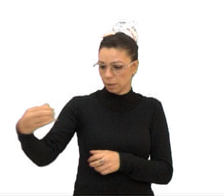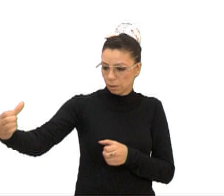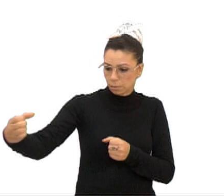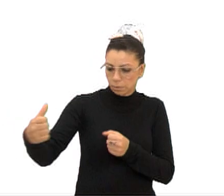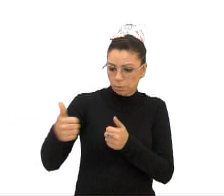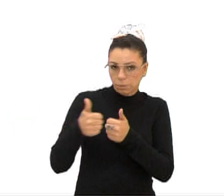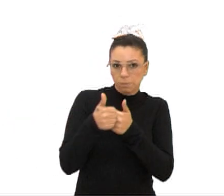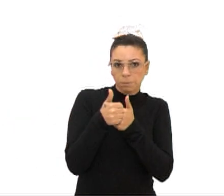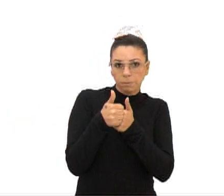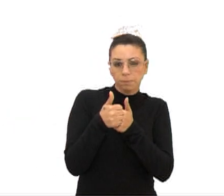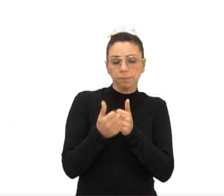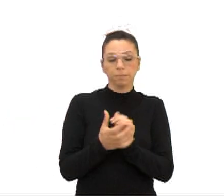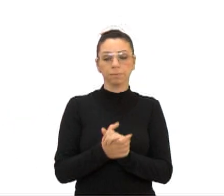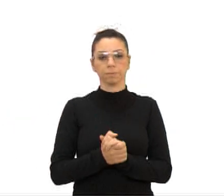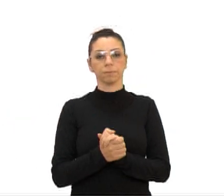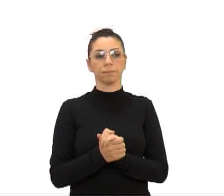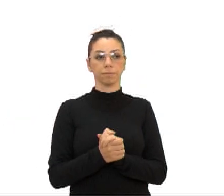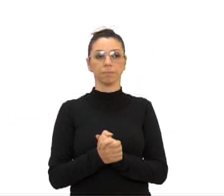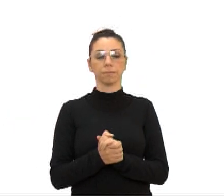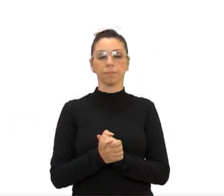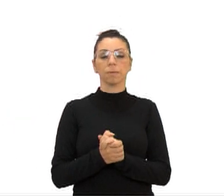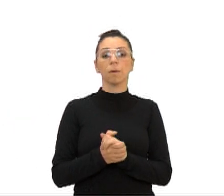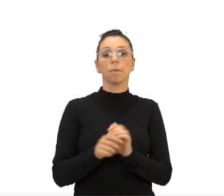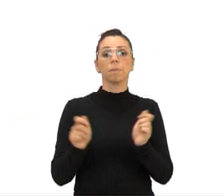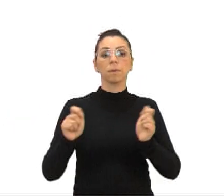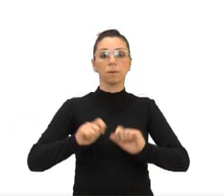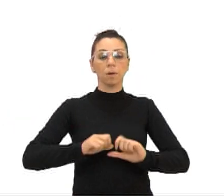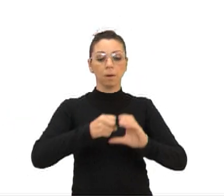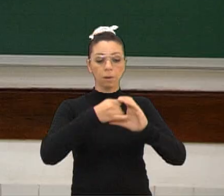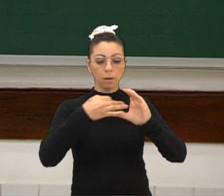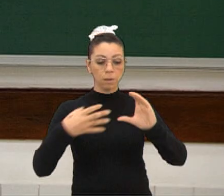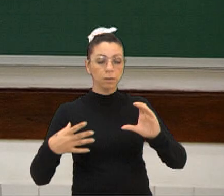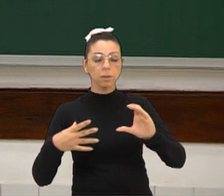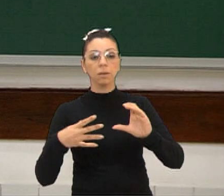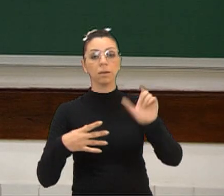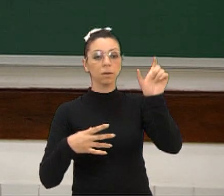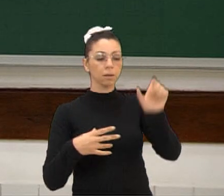indica estado e a característica atribuída